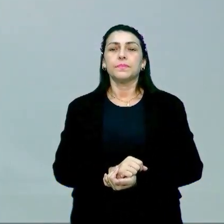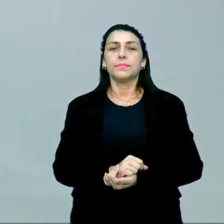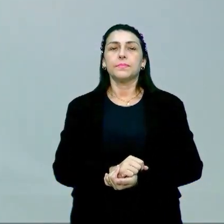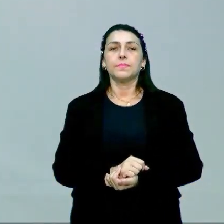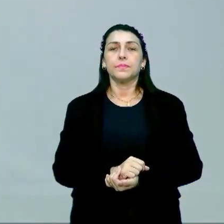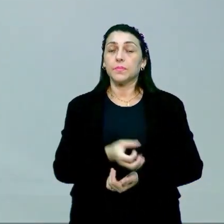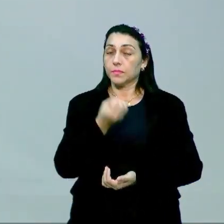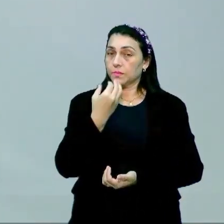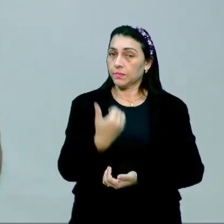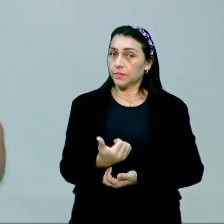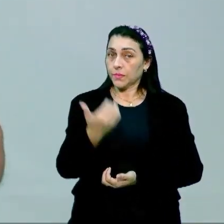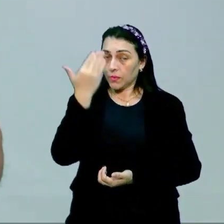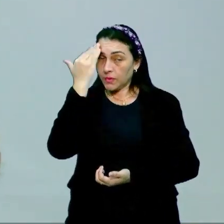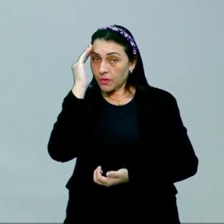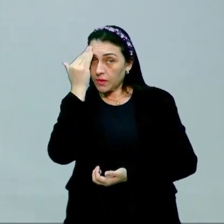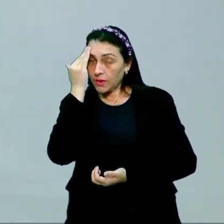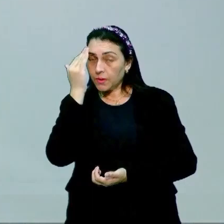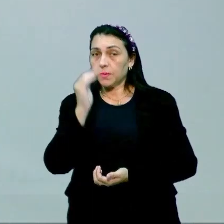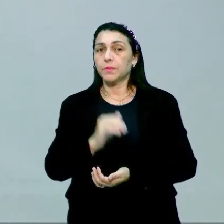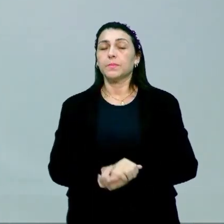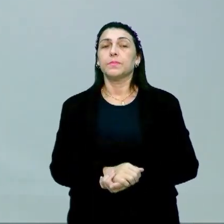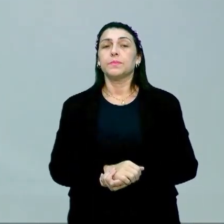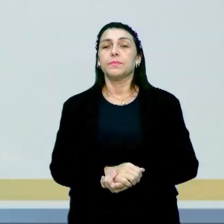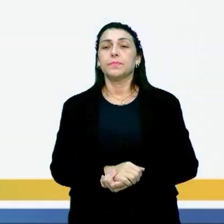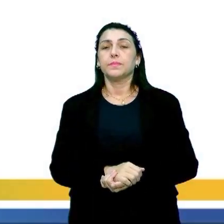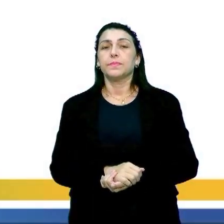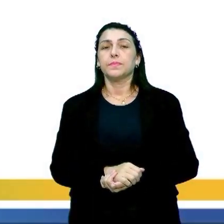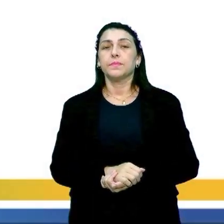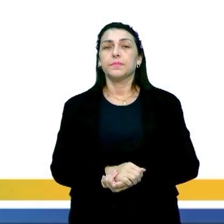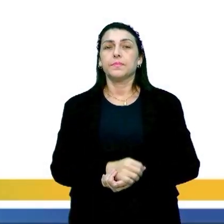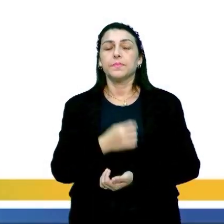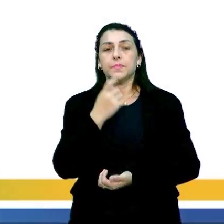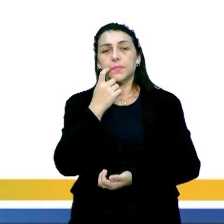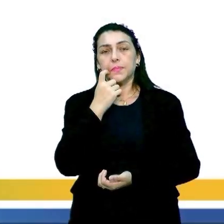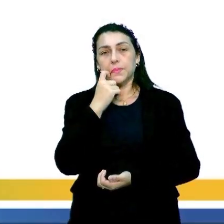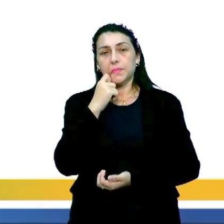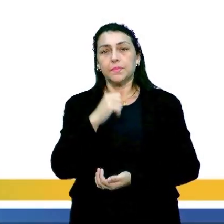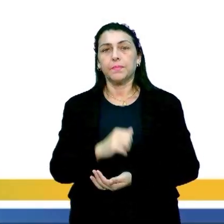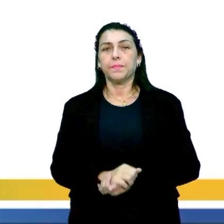adiante. Tudo bem? Estão entendendo? Vamos lá.